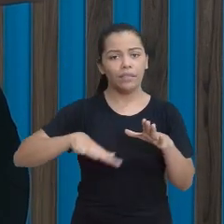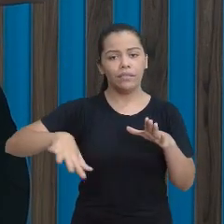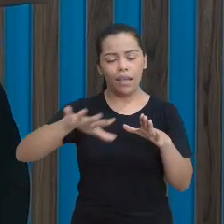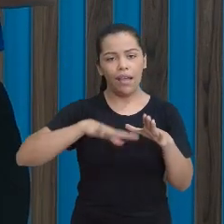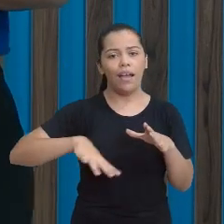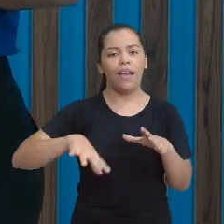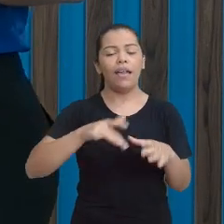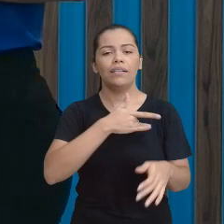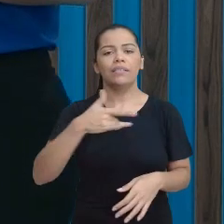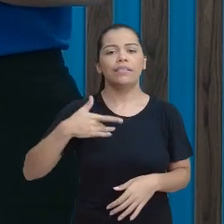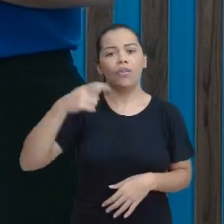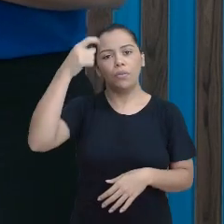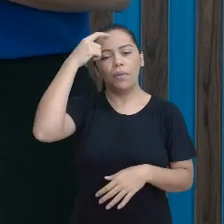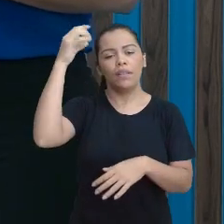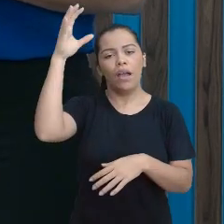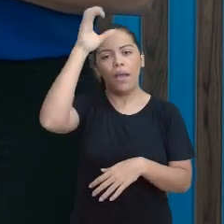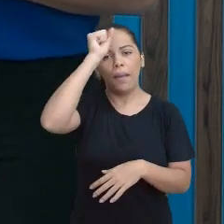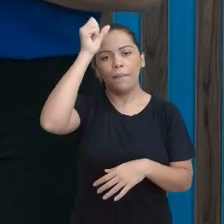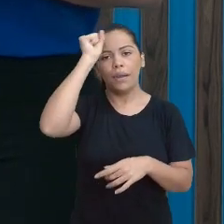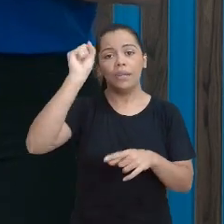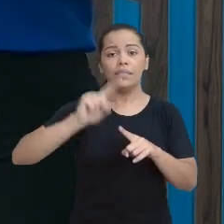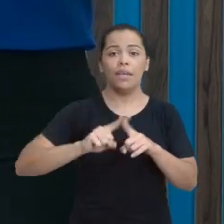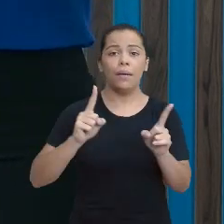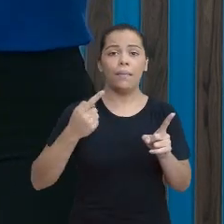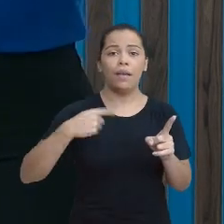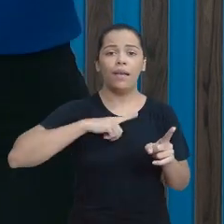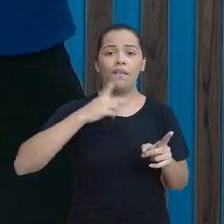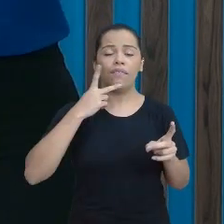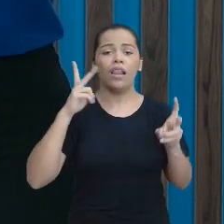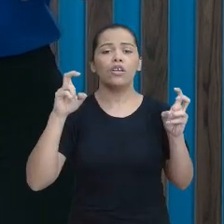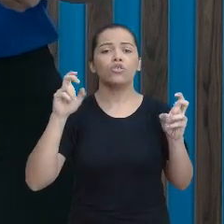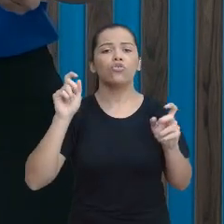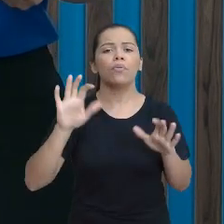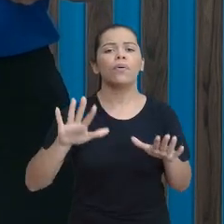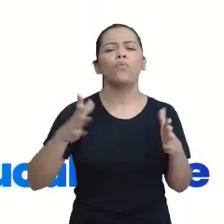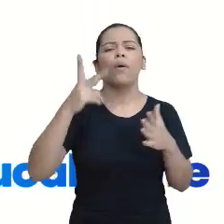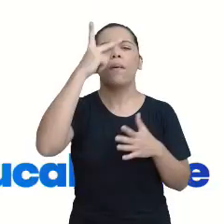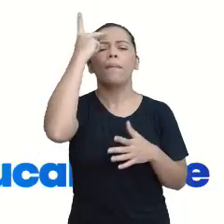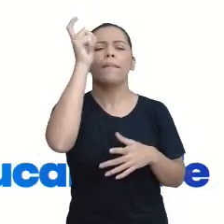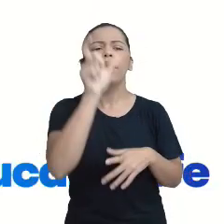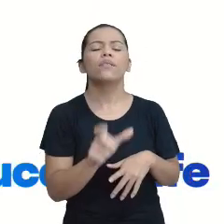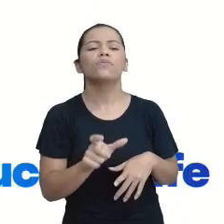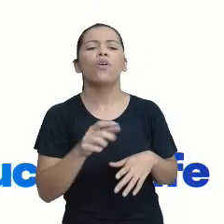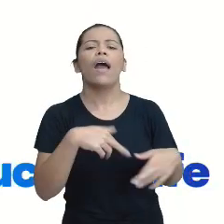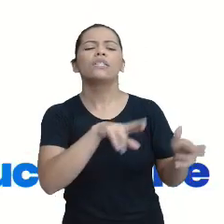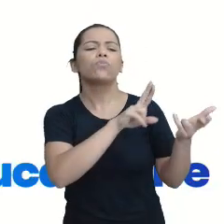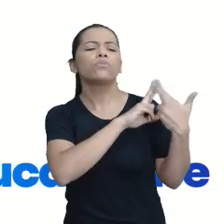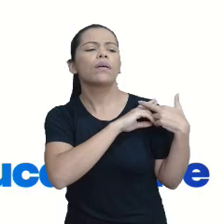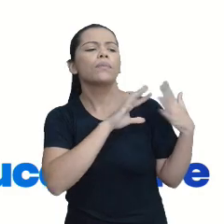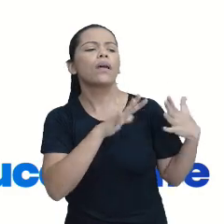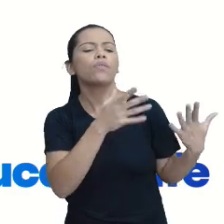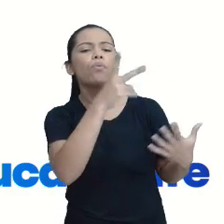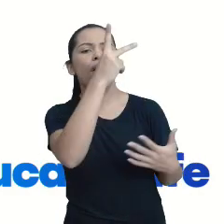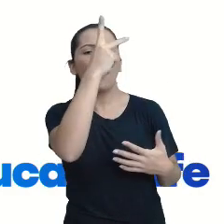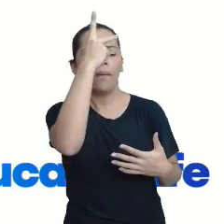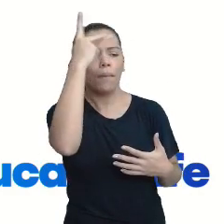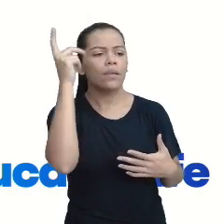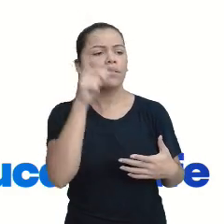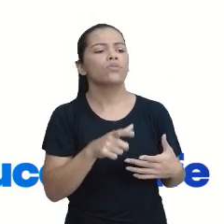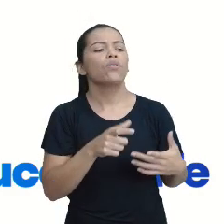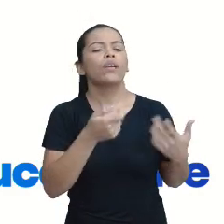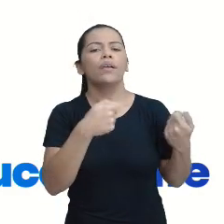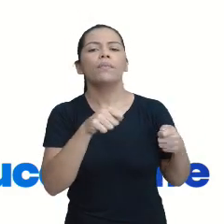e aprendizagem, só que a gente vai falar quem é que deve promover, de quem é essa responsabilidade